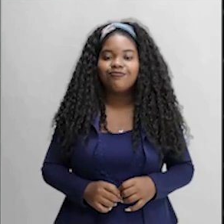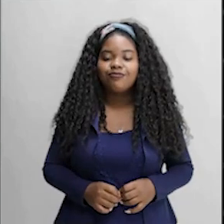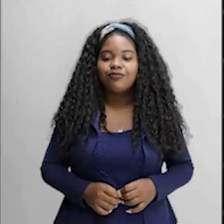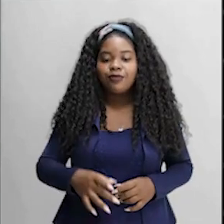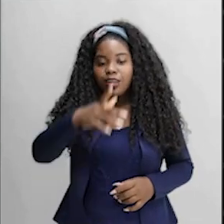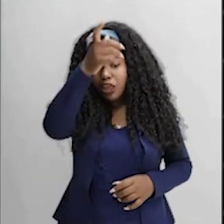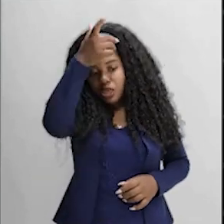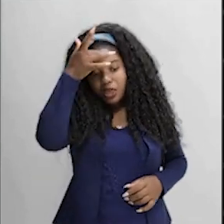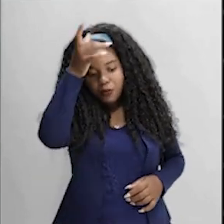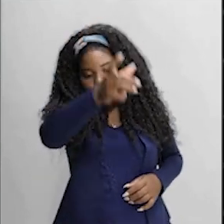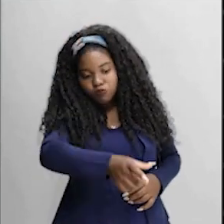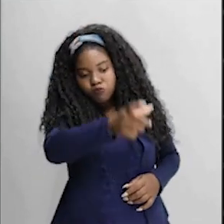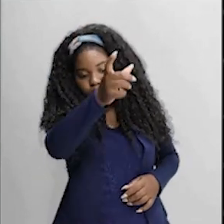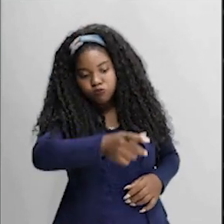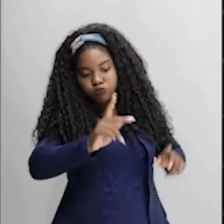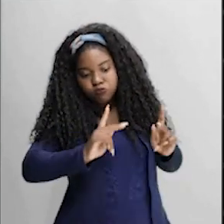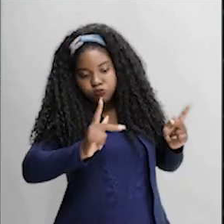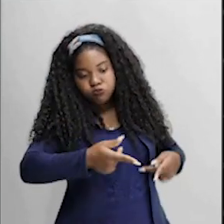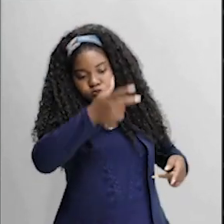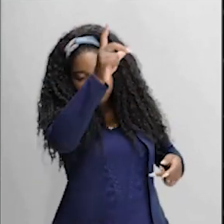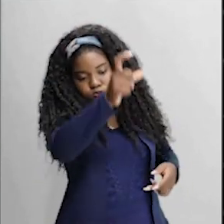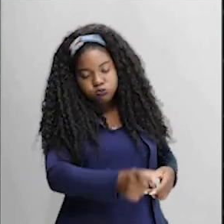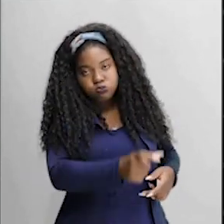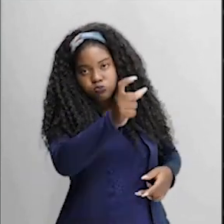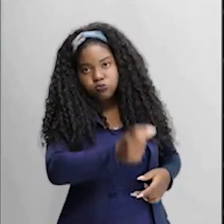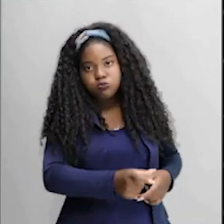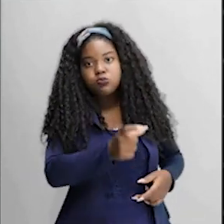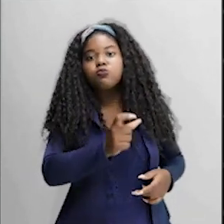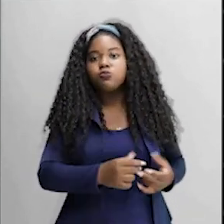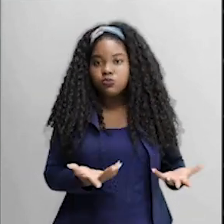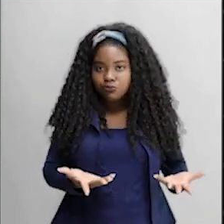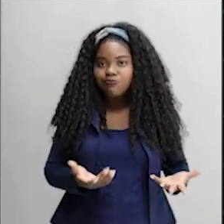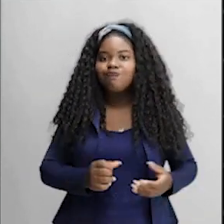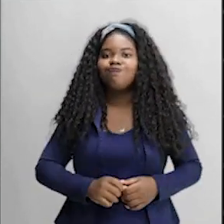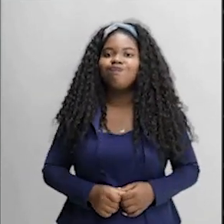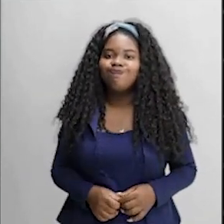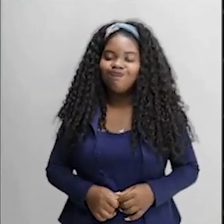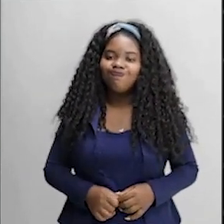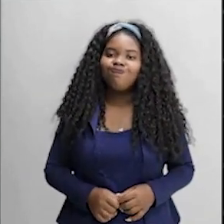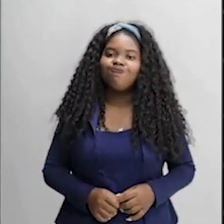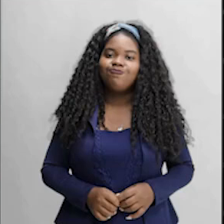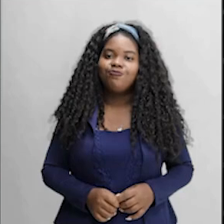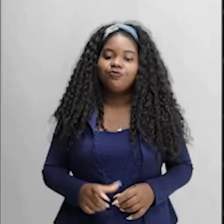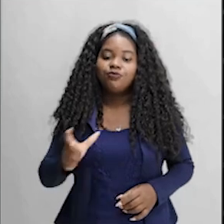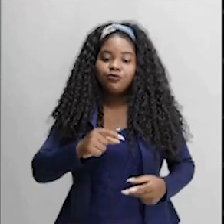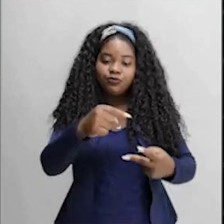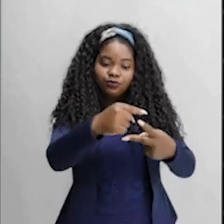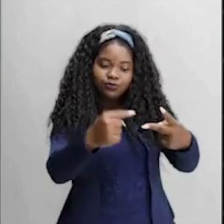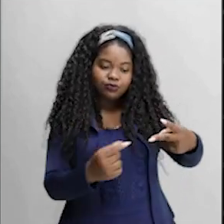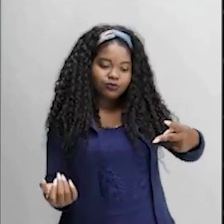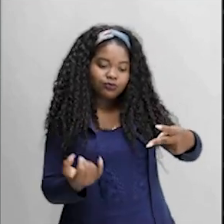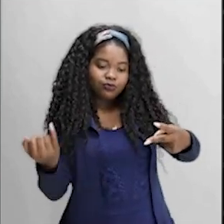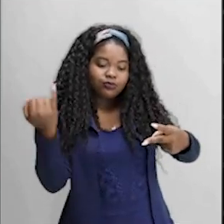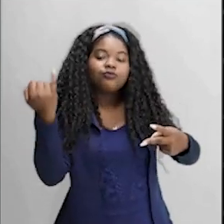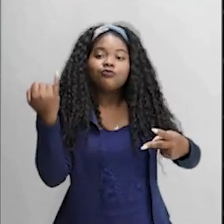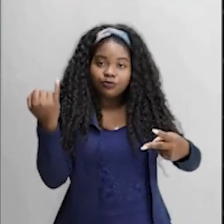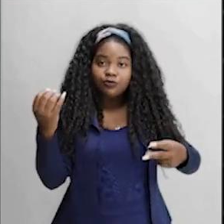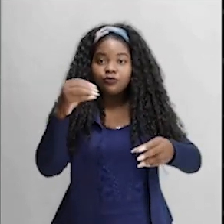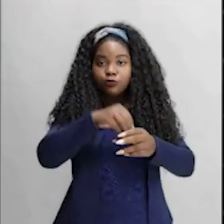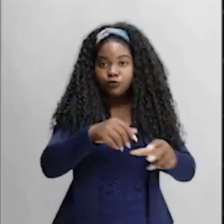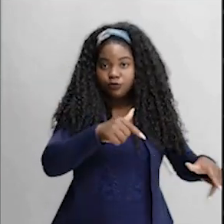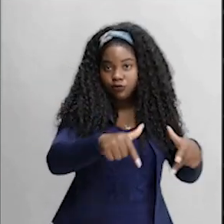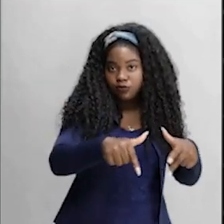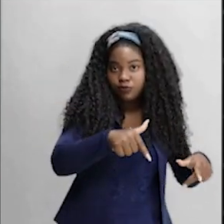ser, obviamente, certo? Então, nós temos aqui, então, dois aspectos muito importantes dentro da categoria